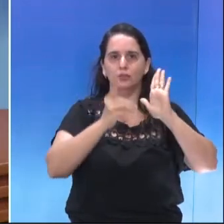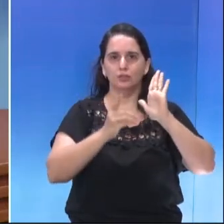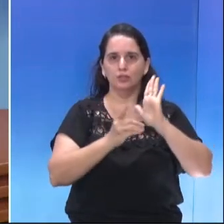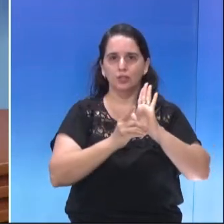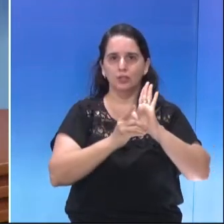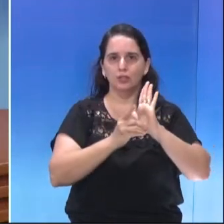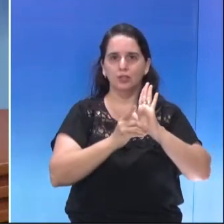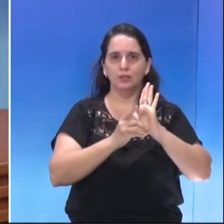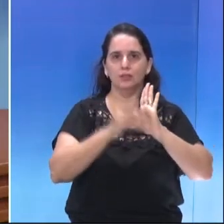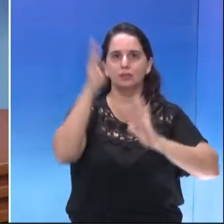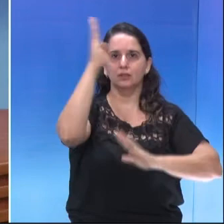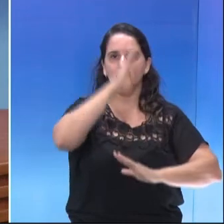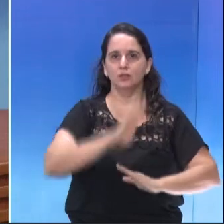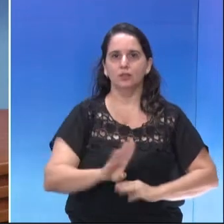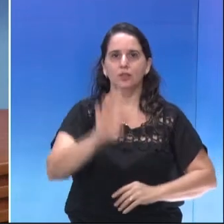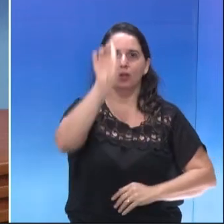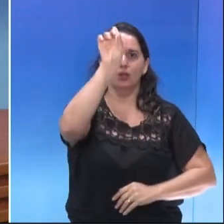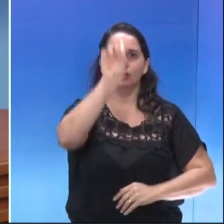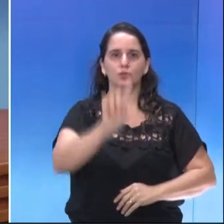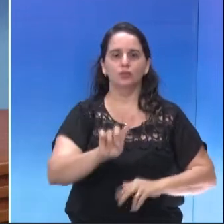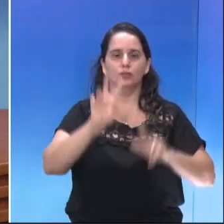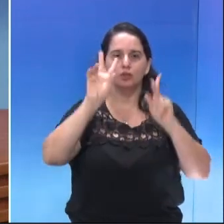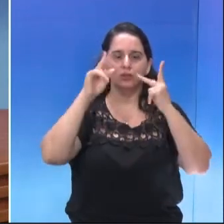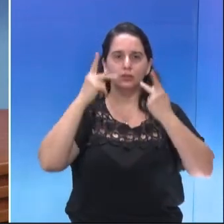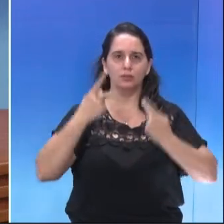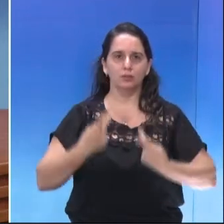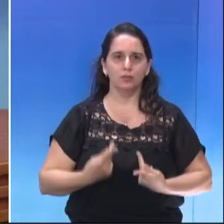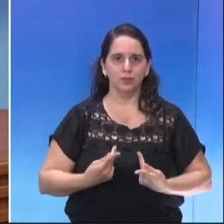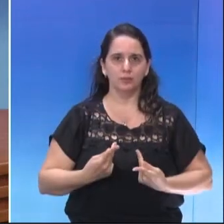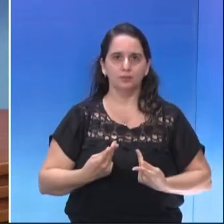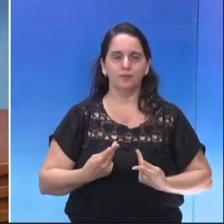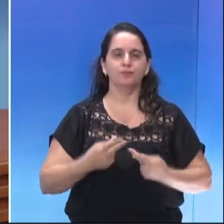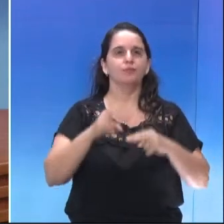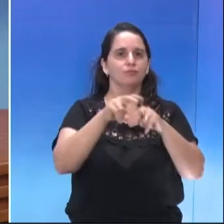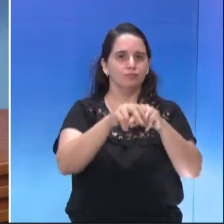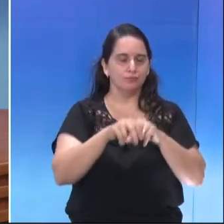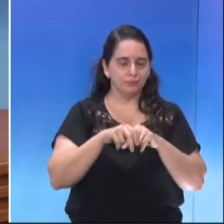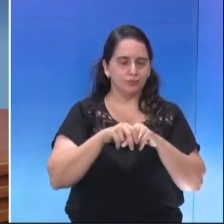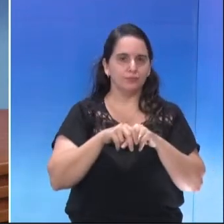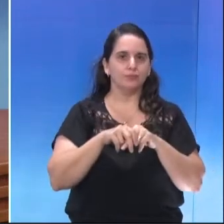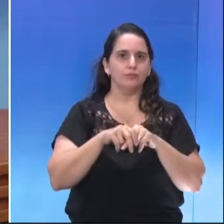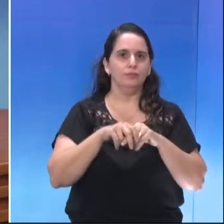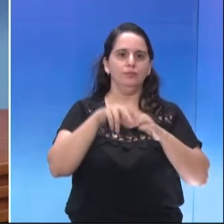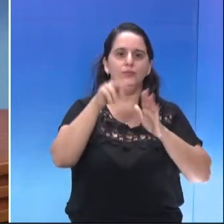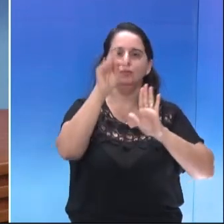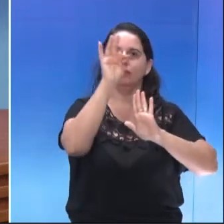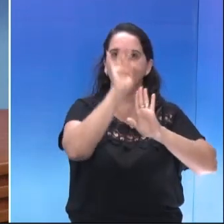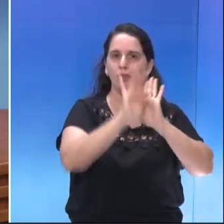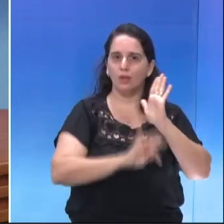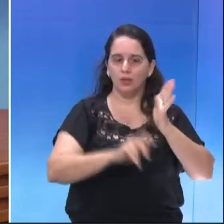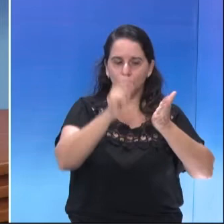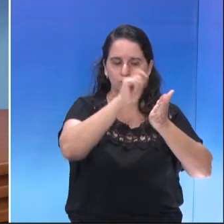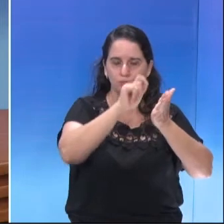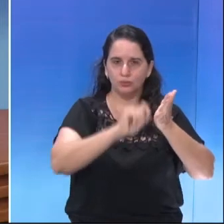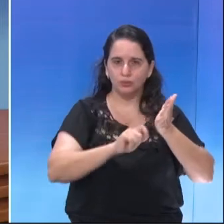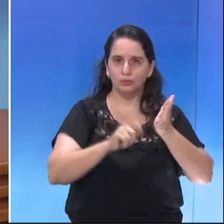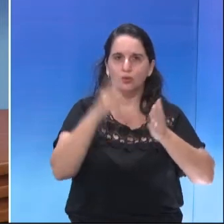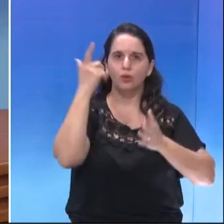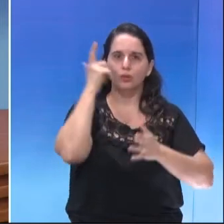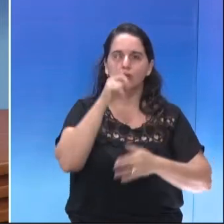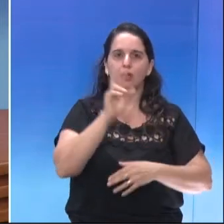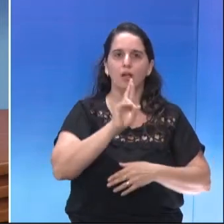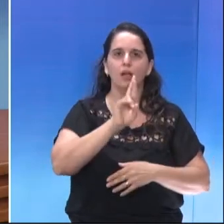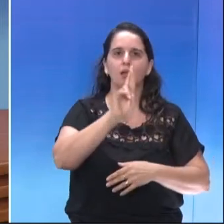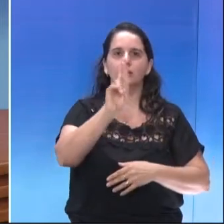os direitos humanos. Portanto, monte uma intervenção que depois que você lê, você consegue